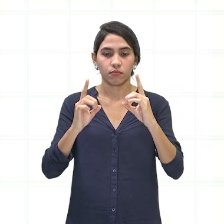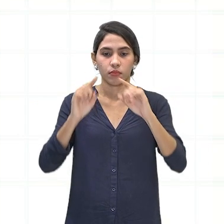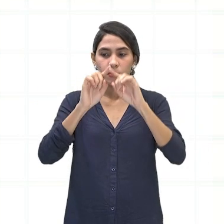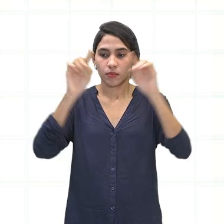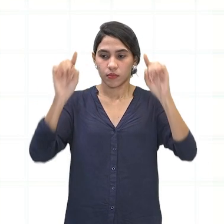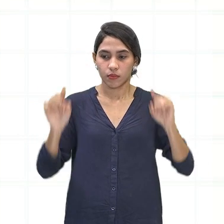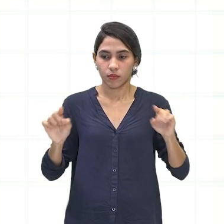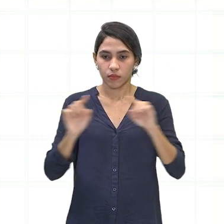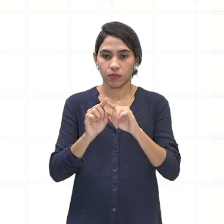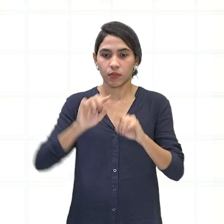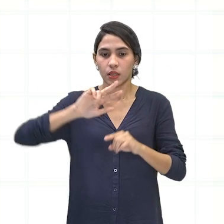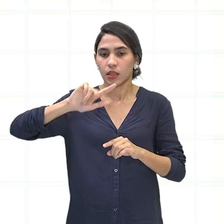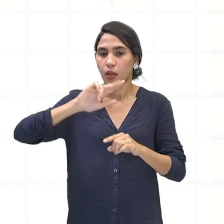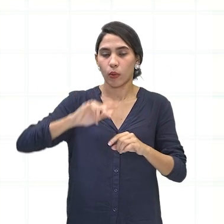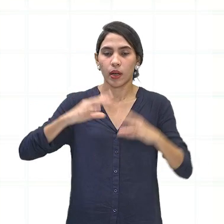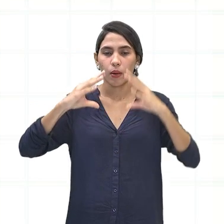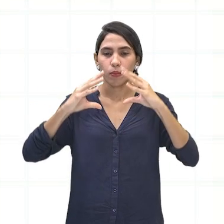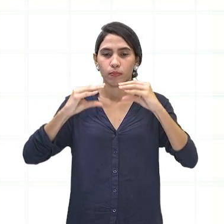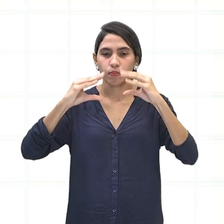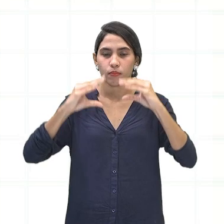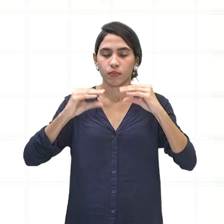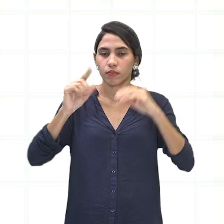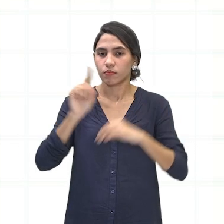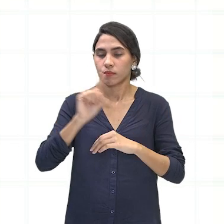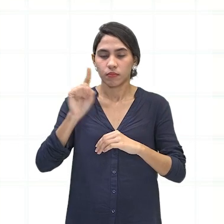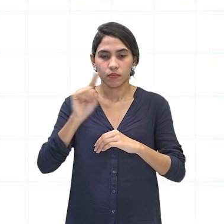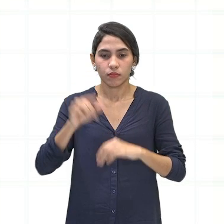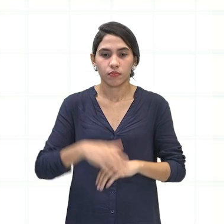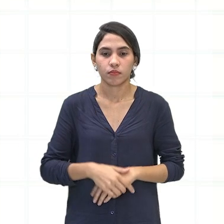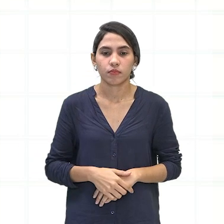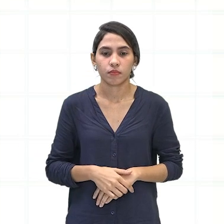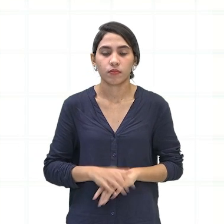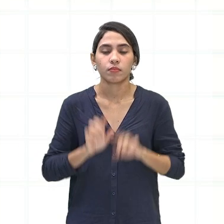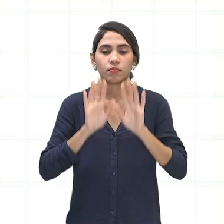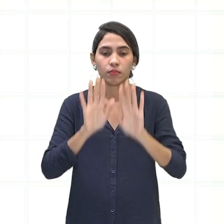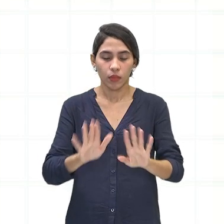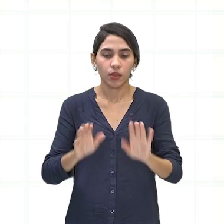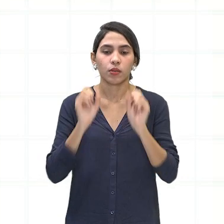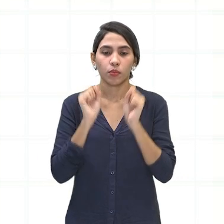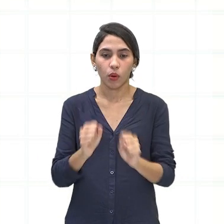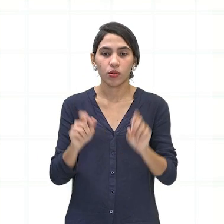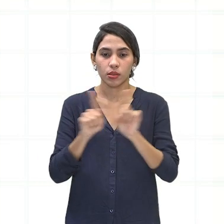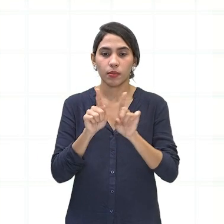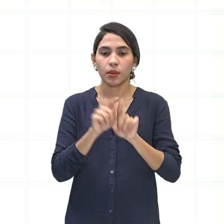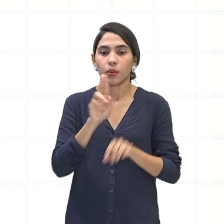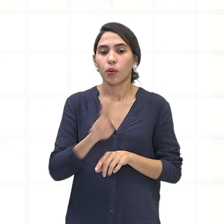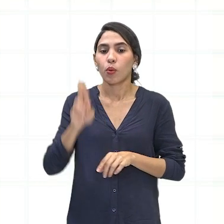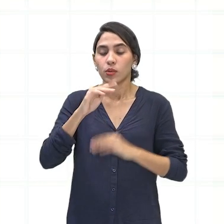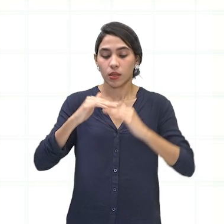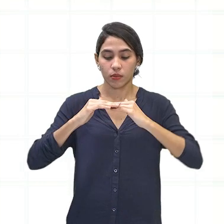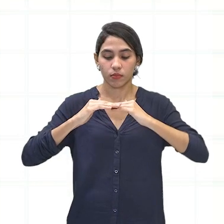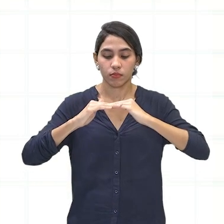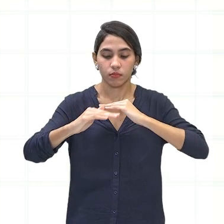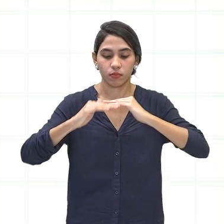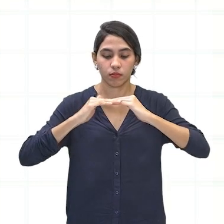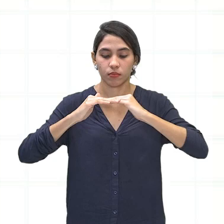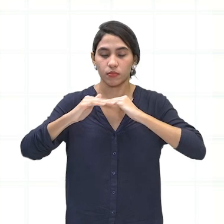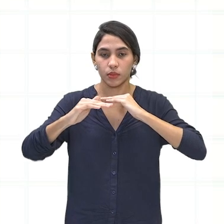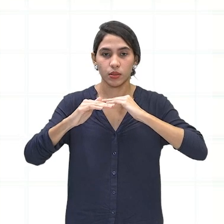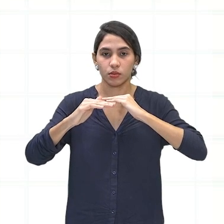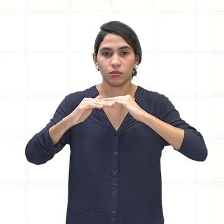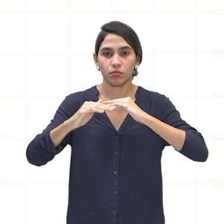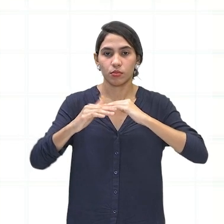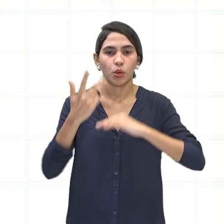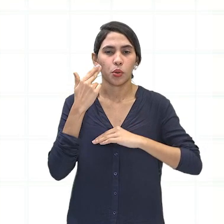não é alcochoada, como um tatame, tá? Mas pode ser usado um piso normal de um ginásio ou